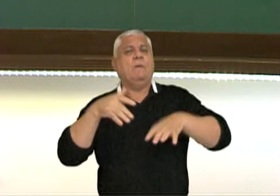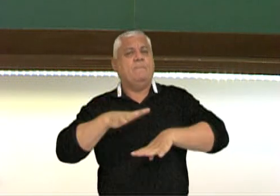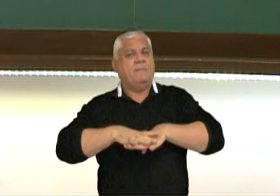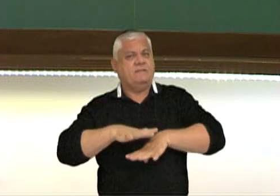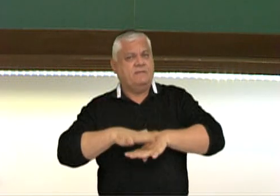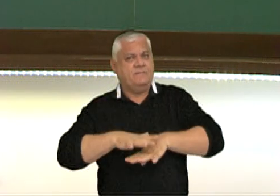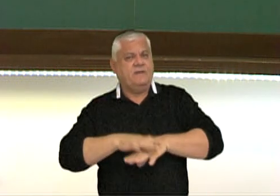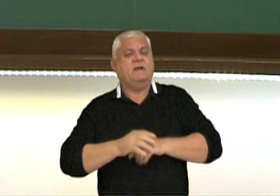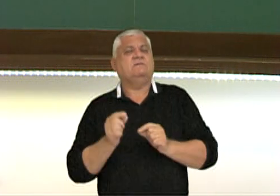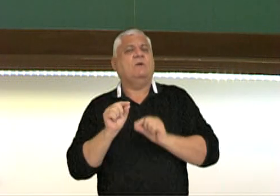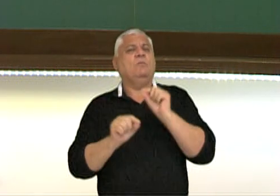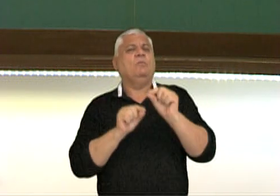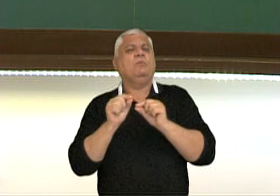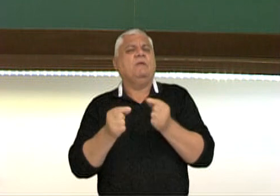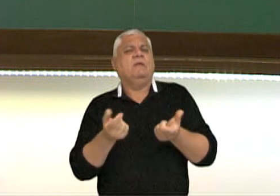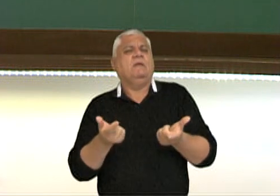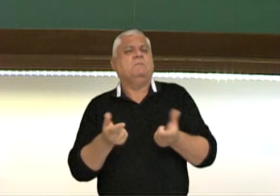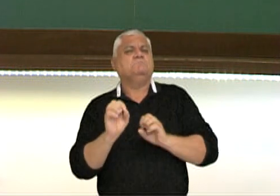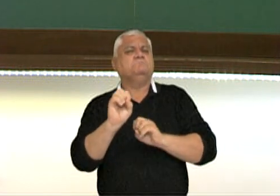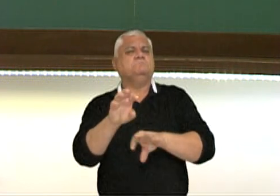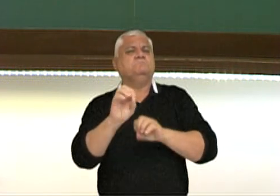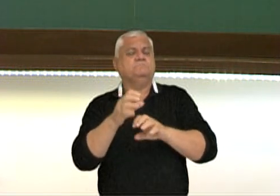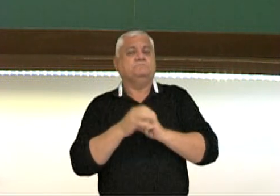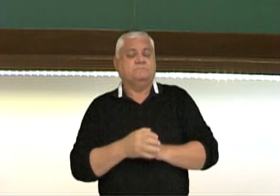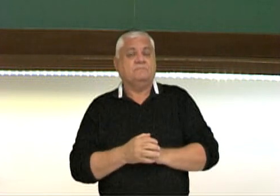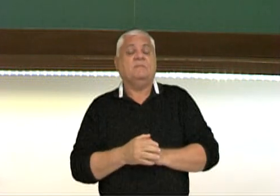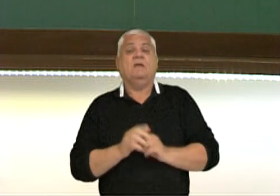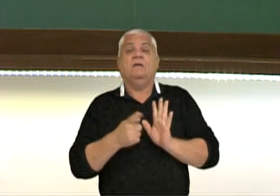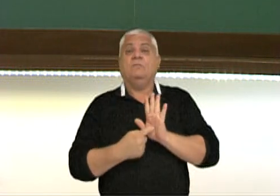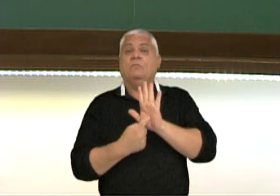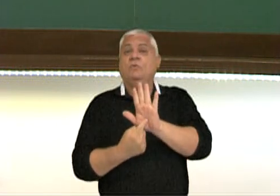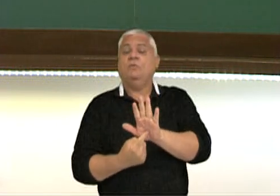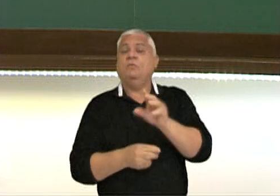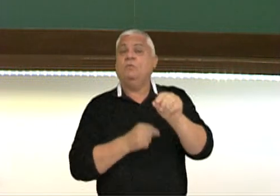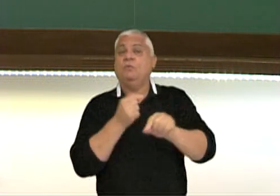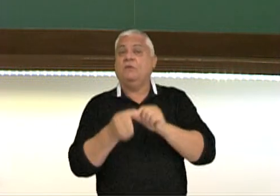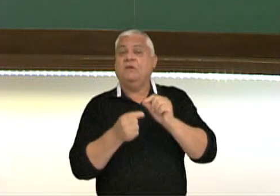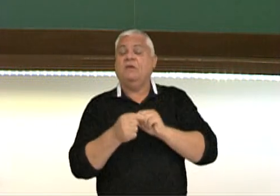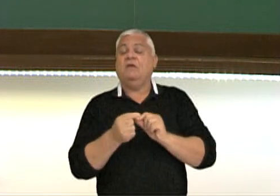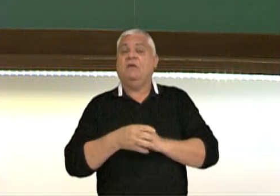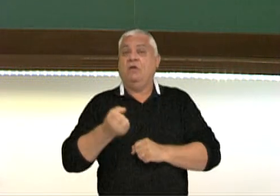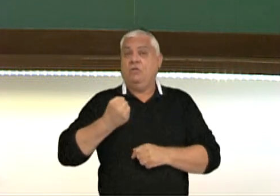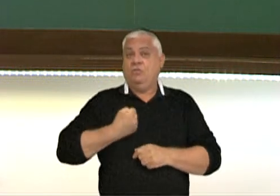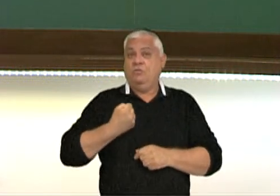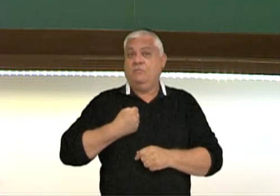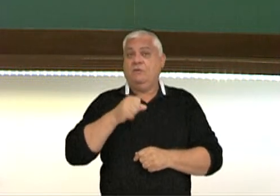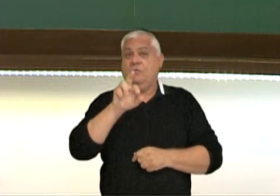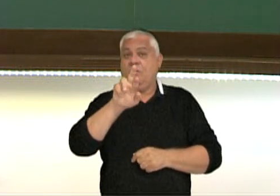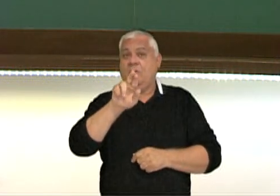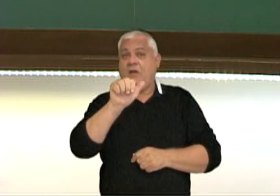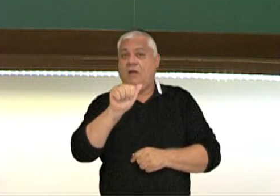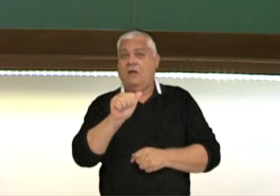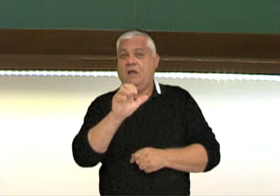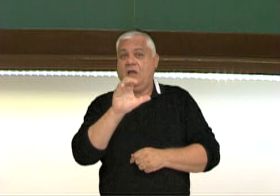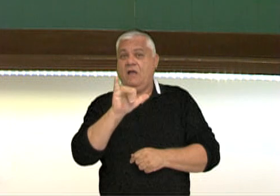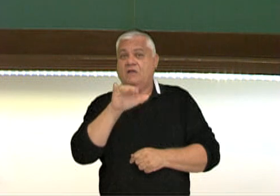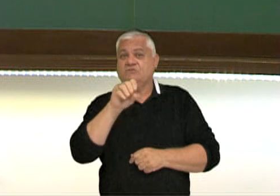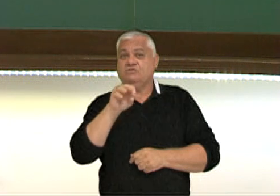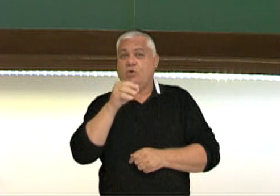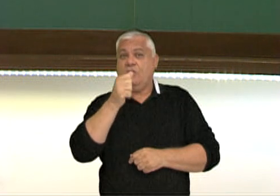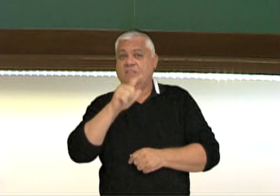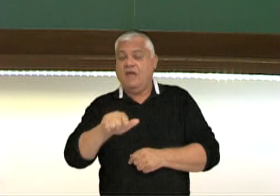matemática. Na aula de hoje, nós vamos falar sobre a representação dos números racionais na